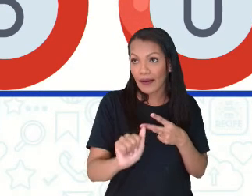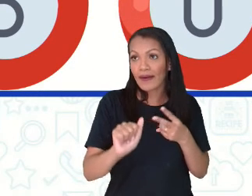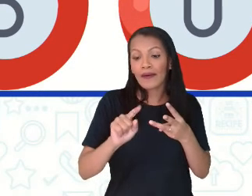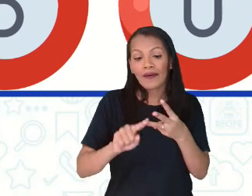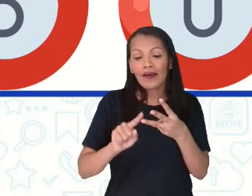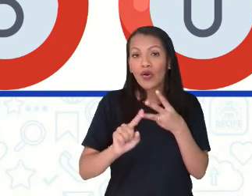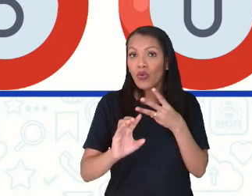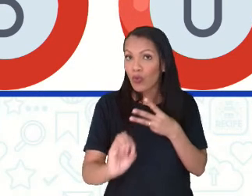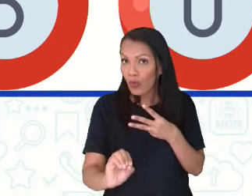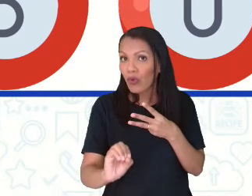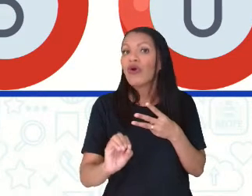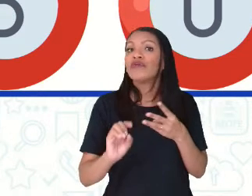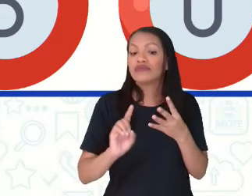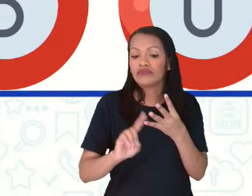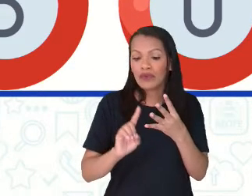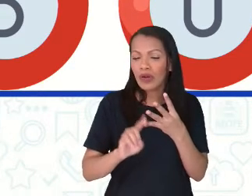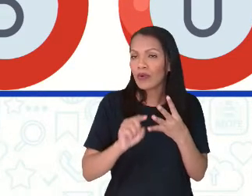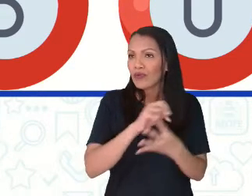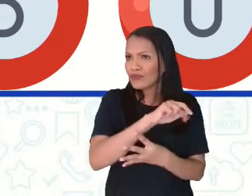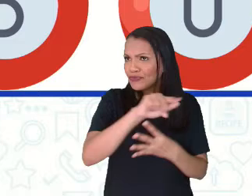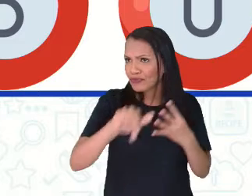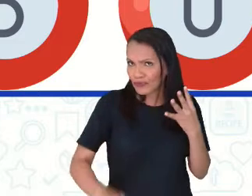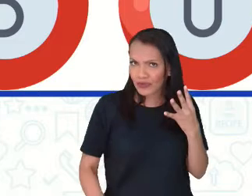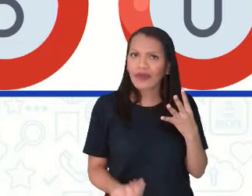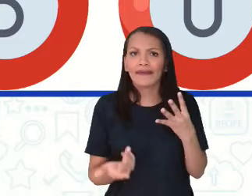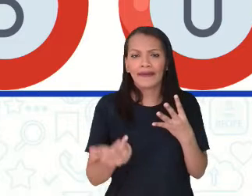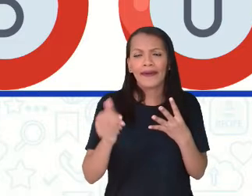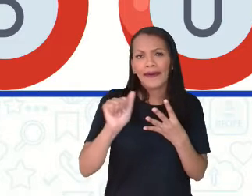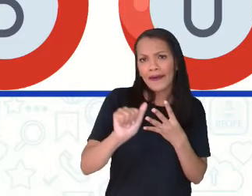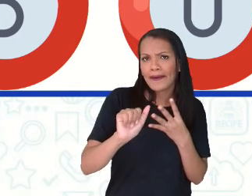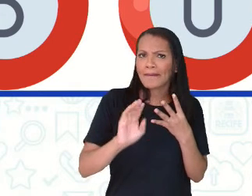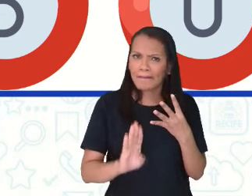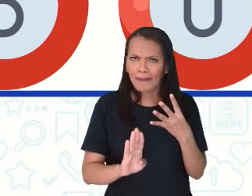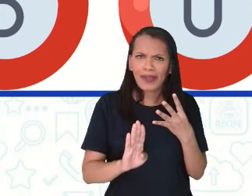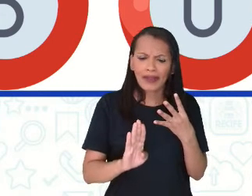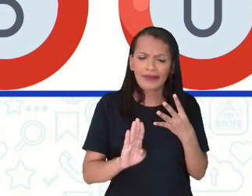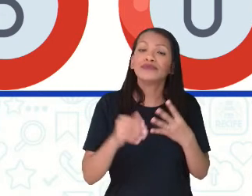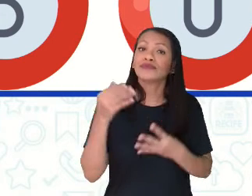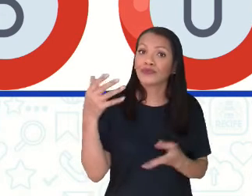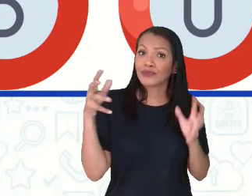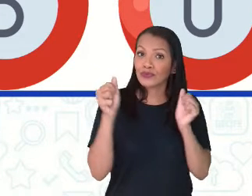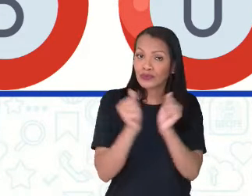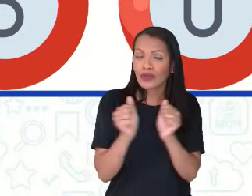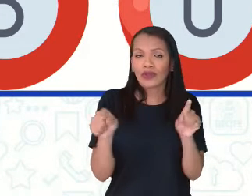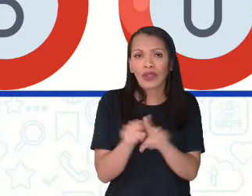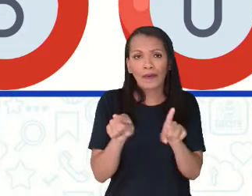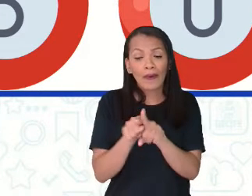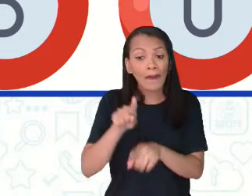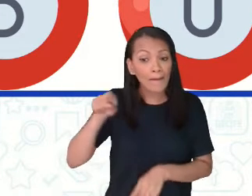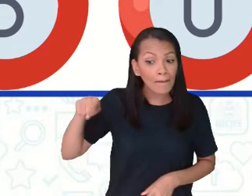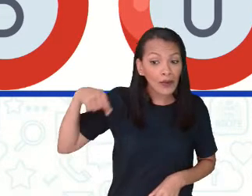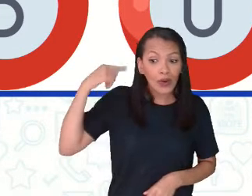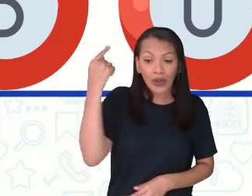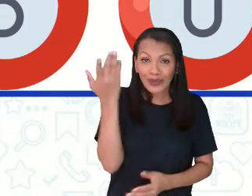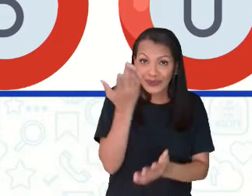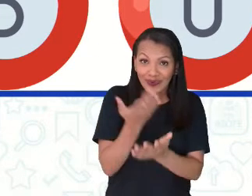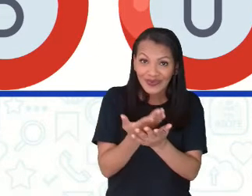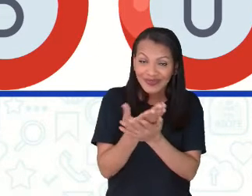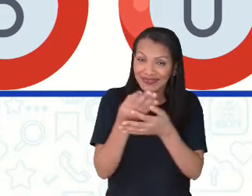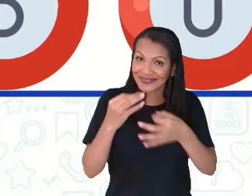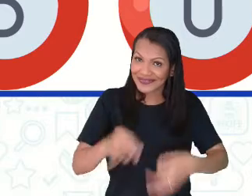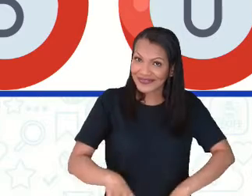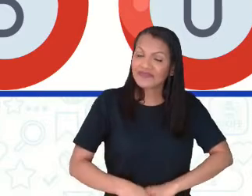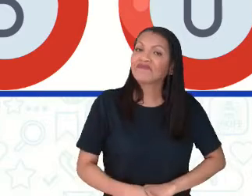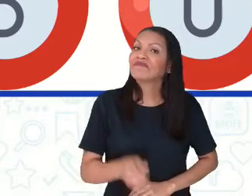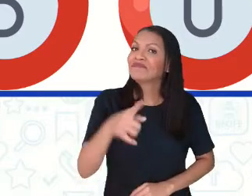o O, e ainda tem aí uns sinaizinhos positivos e negativos que serão assunto das nossas próximas aulas.